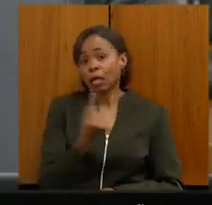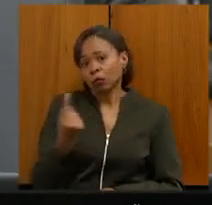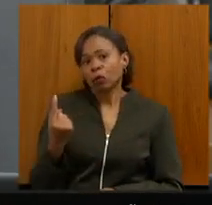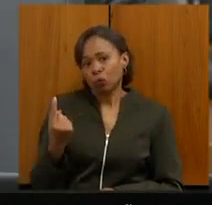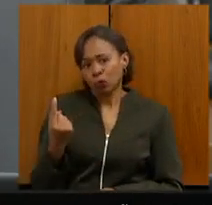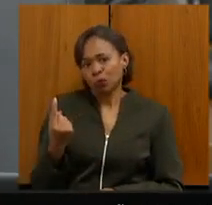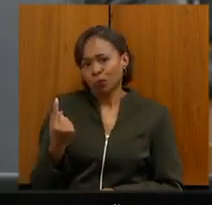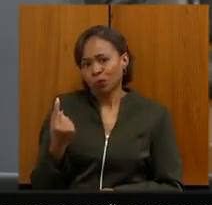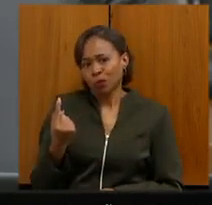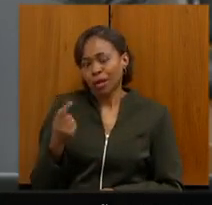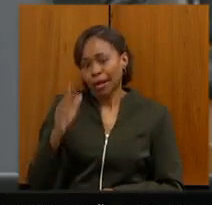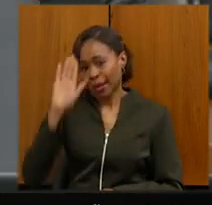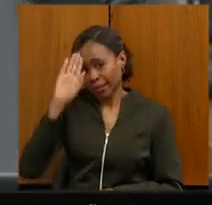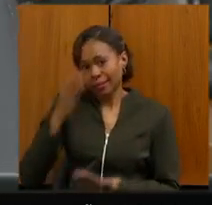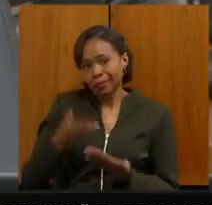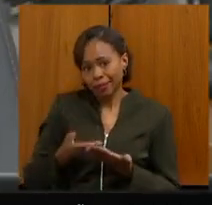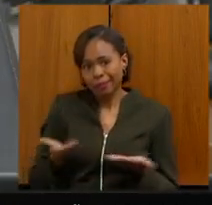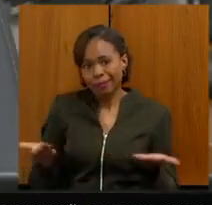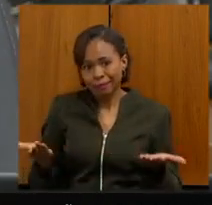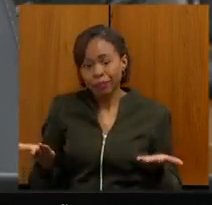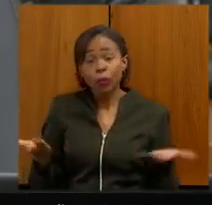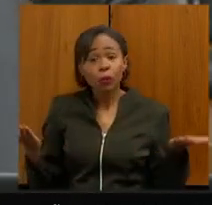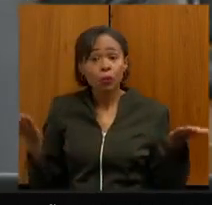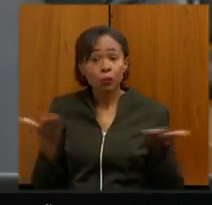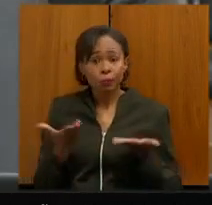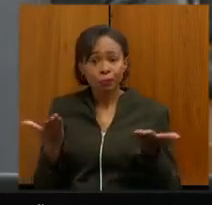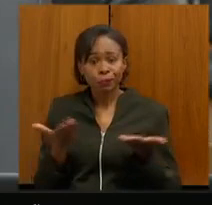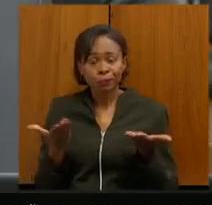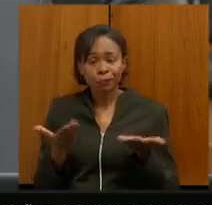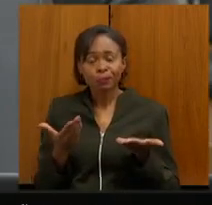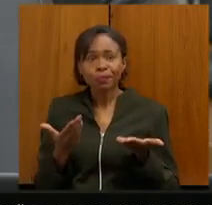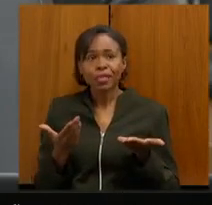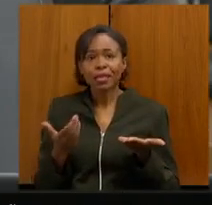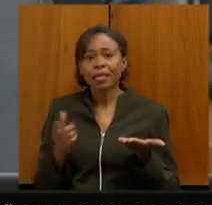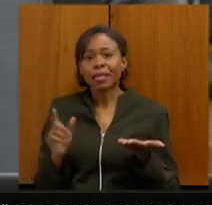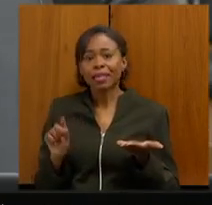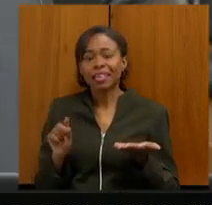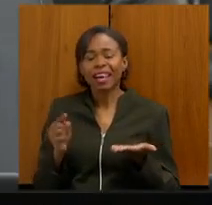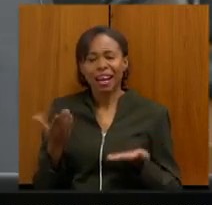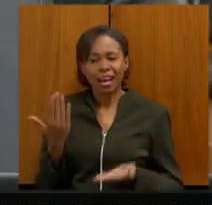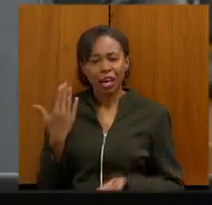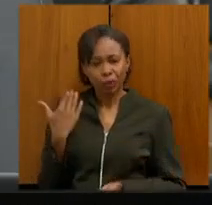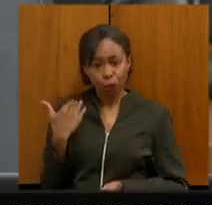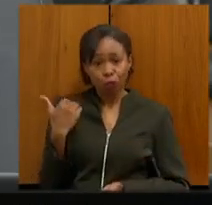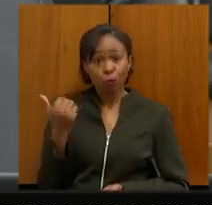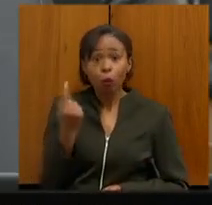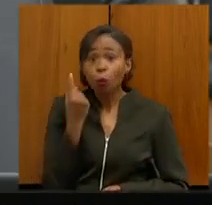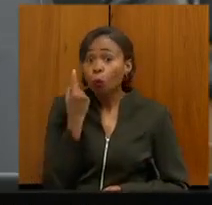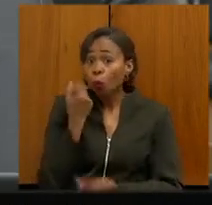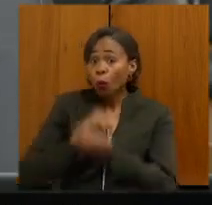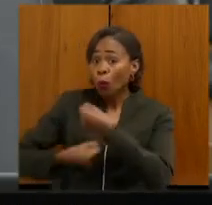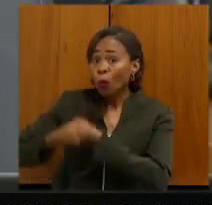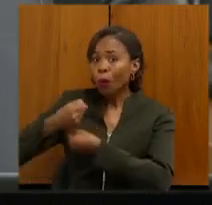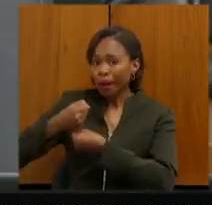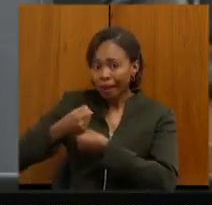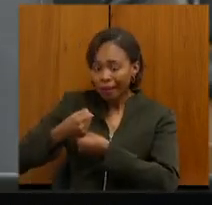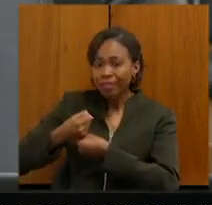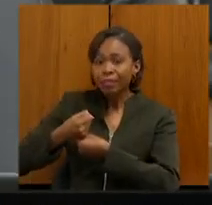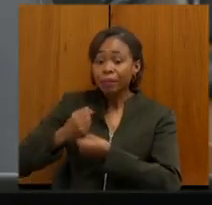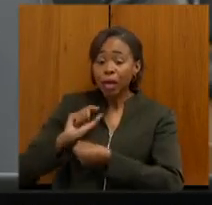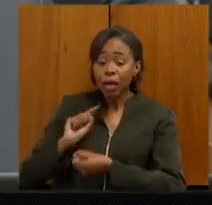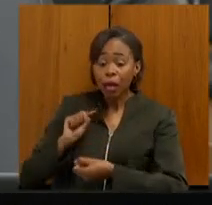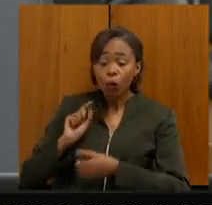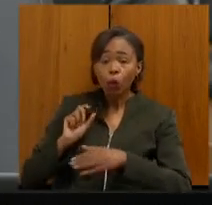acredita então hoje né assim muito a partir do convite que me foi feita um ano de estar nessa